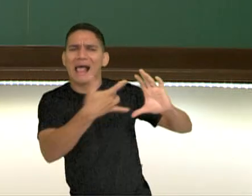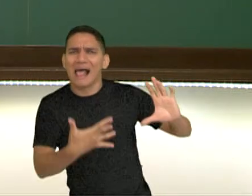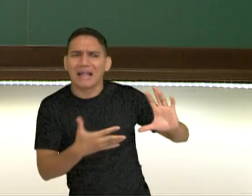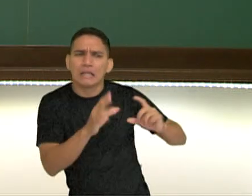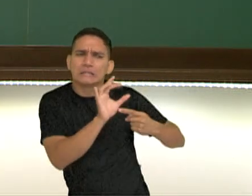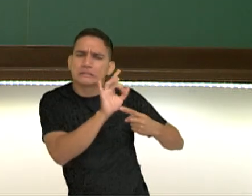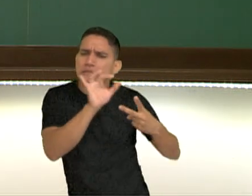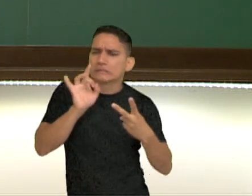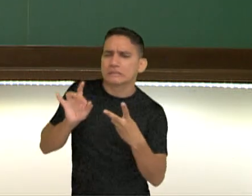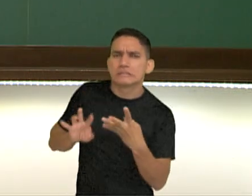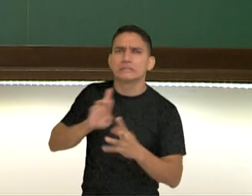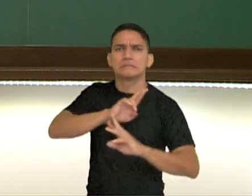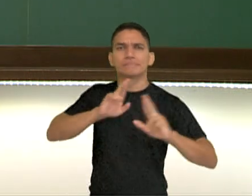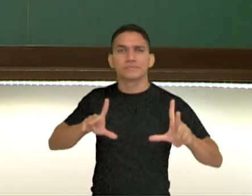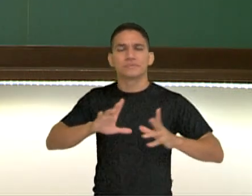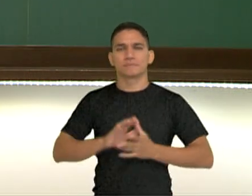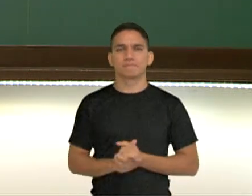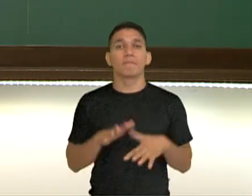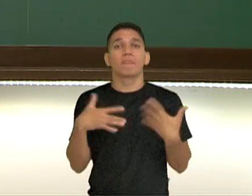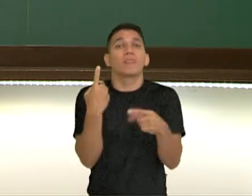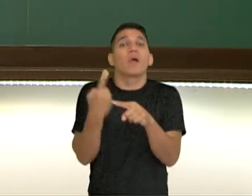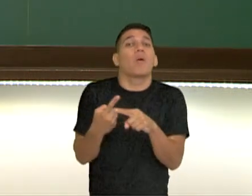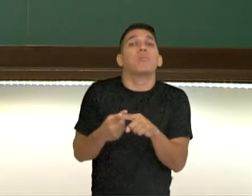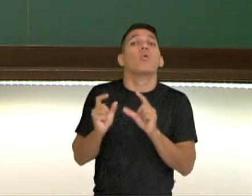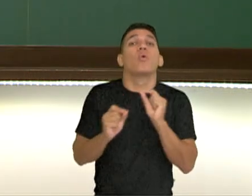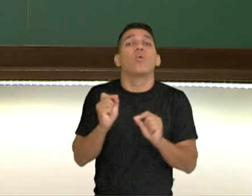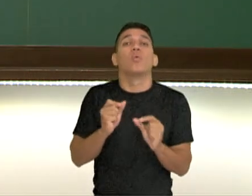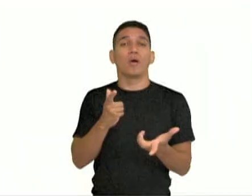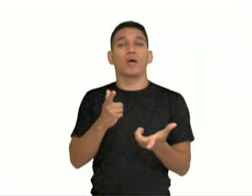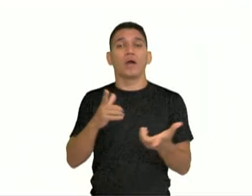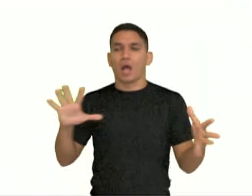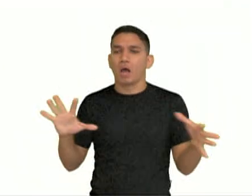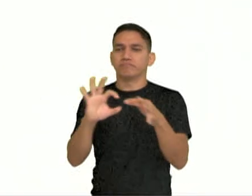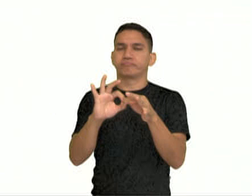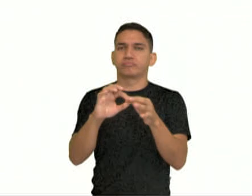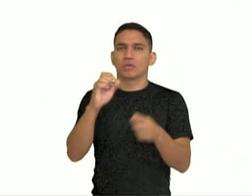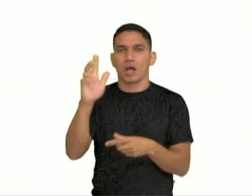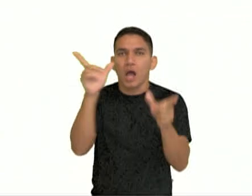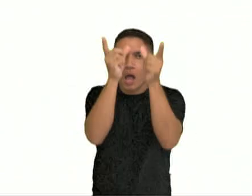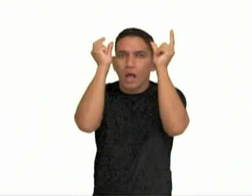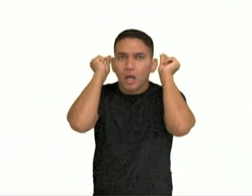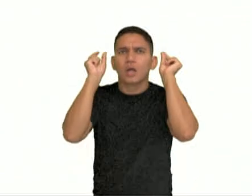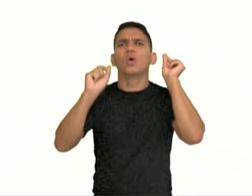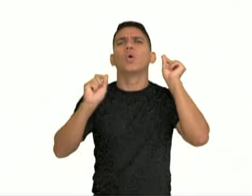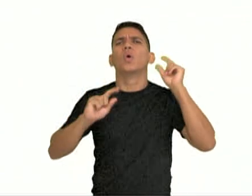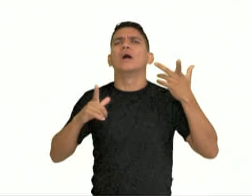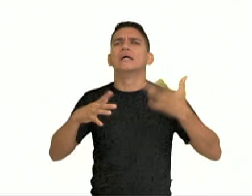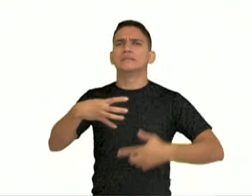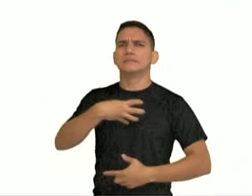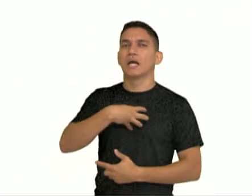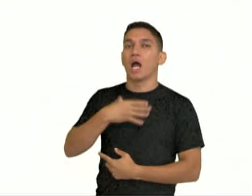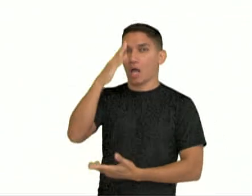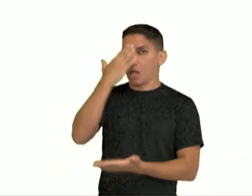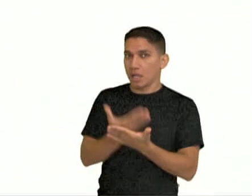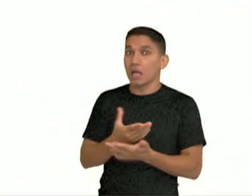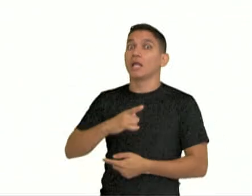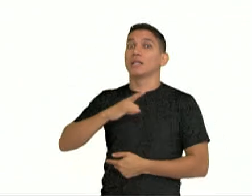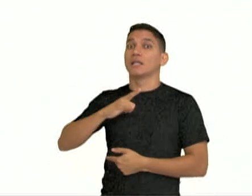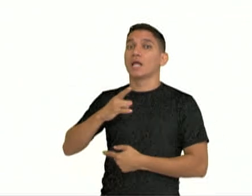deles. E a outra coisa, por que então eles se uniam como gregos? Eles acreditavam que eles descendiam de um antepassado